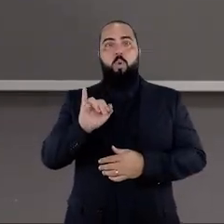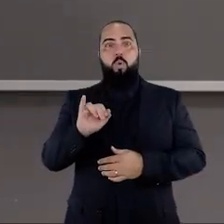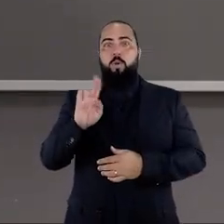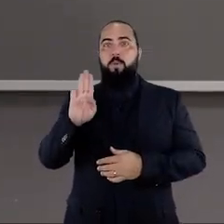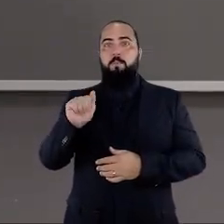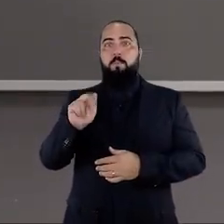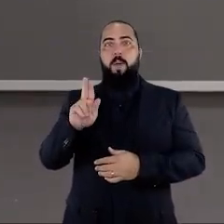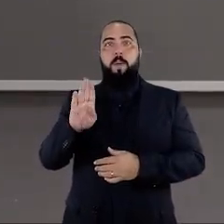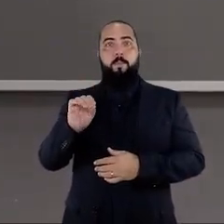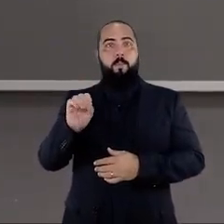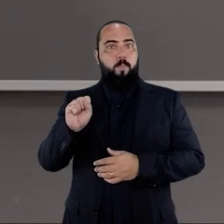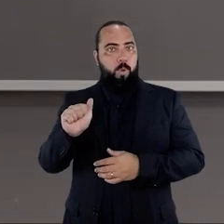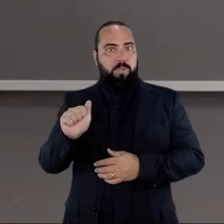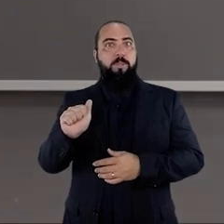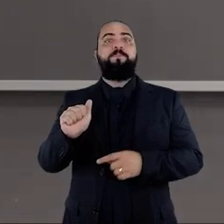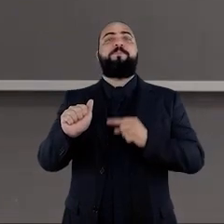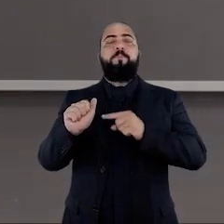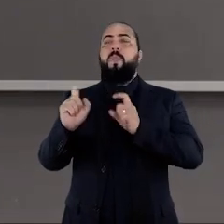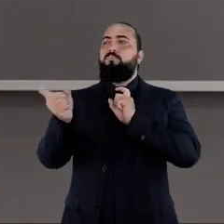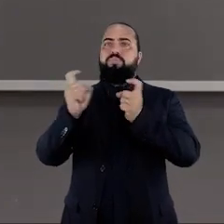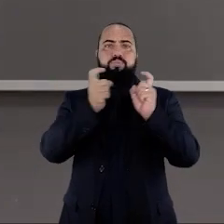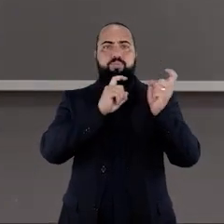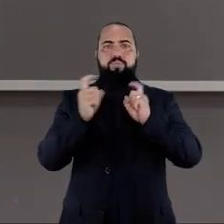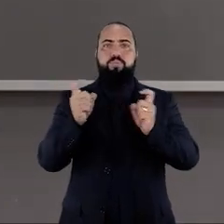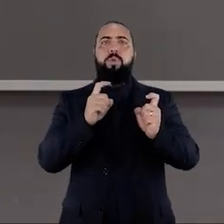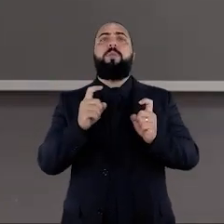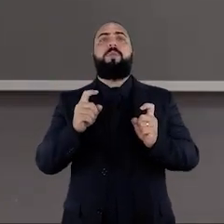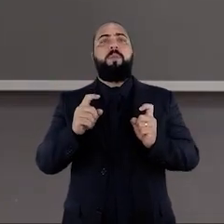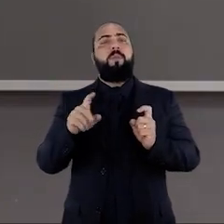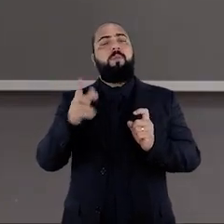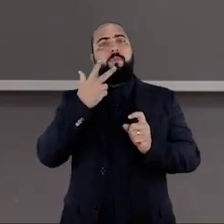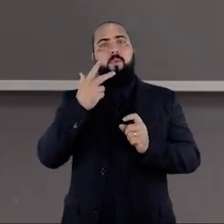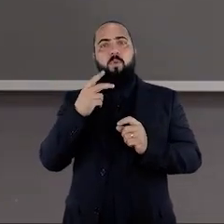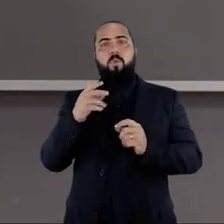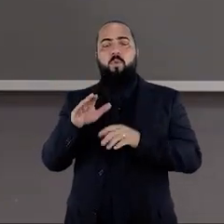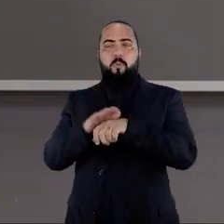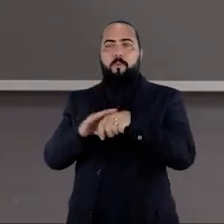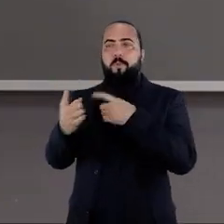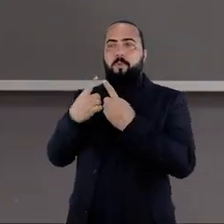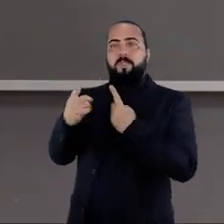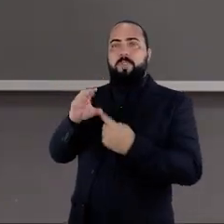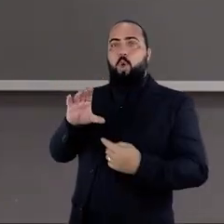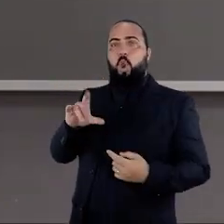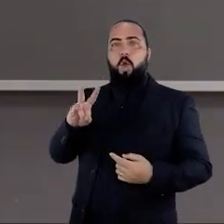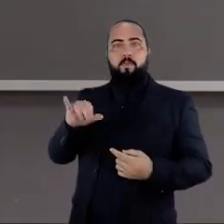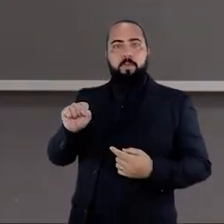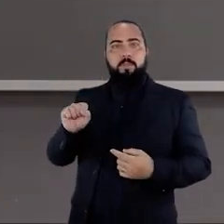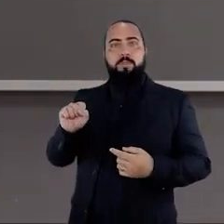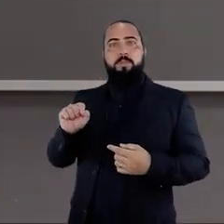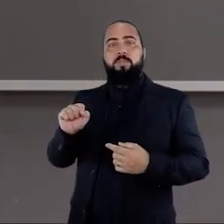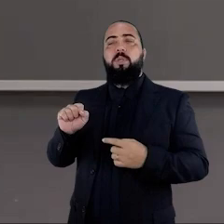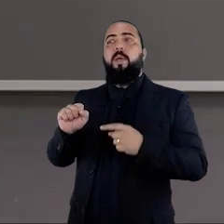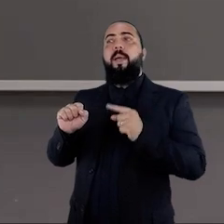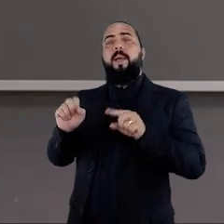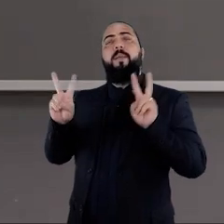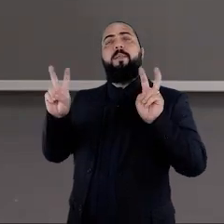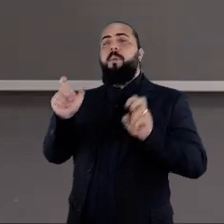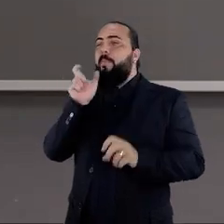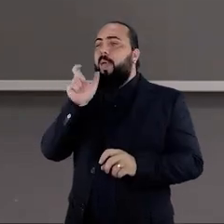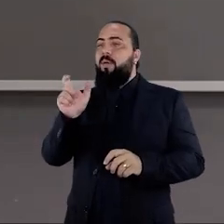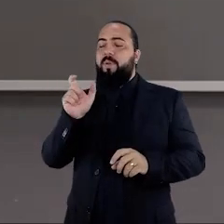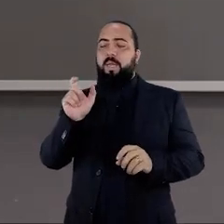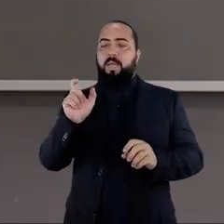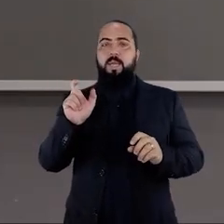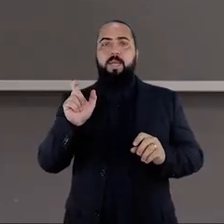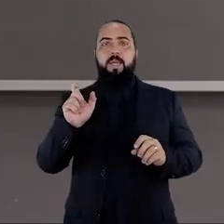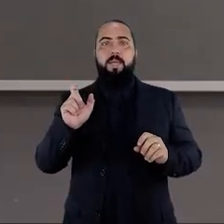é que redatou a Lei Saraiva, discutiu com Clóvis Bevilacqua, que era mais novo, sobre o termo ser humano. O